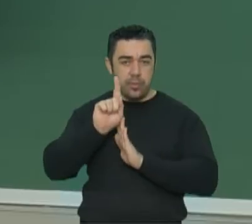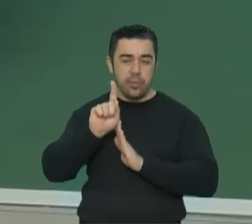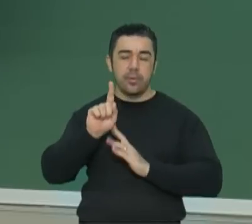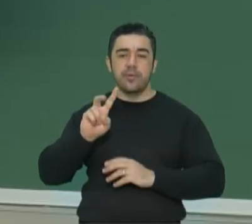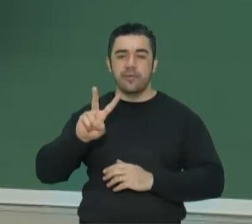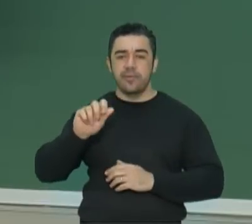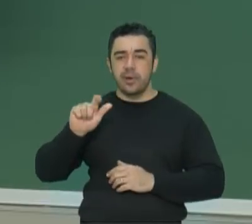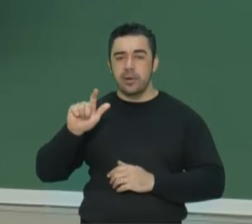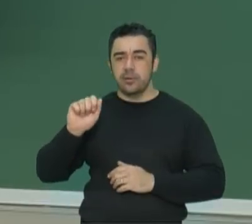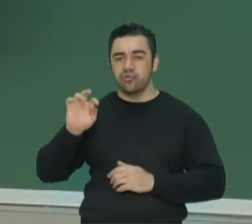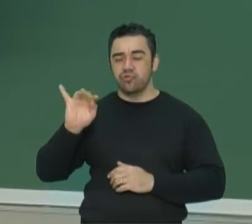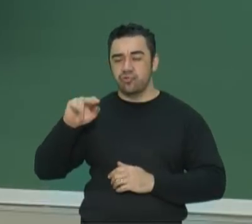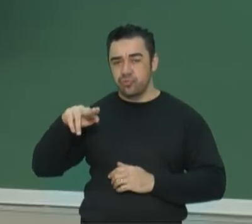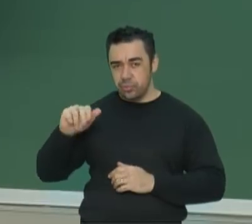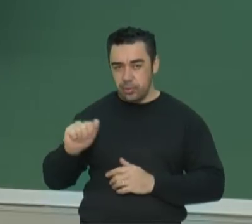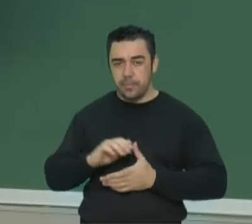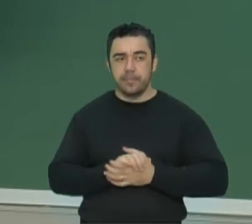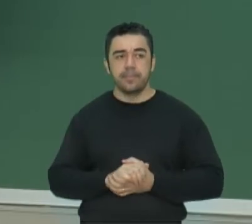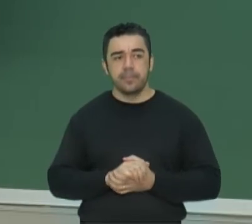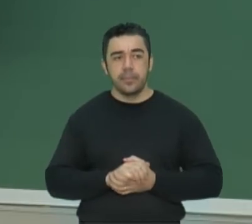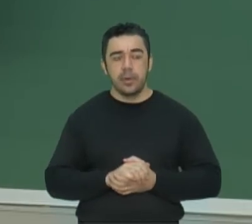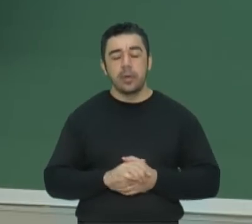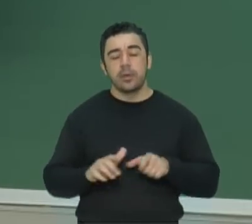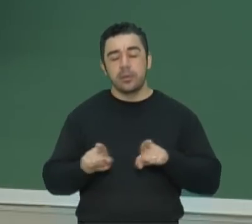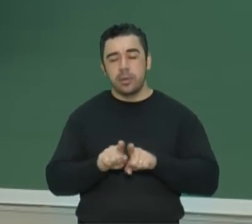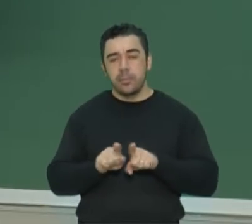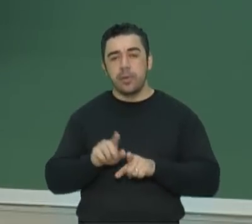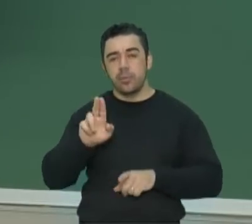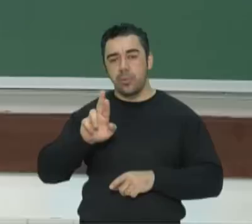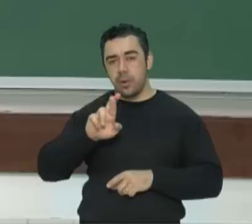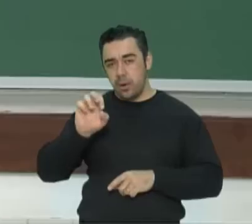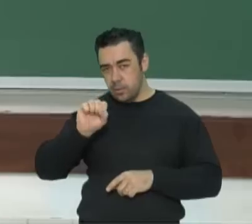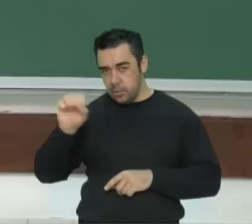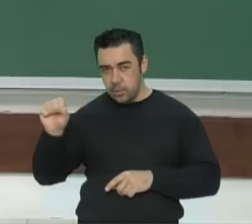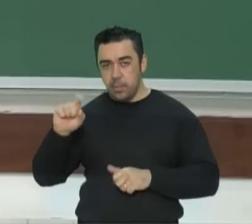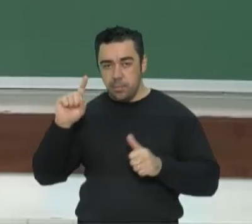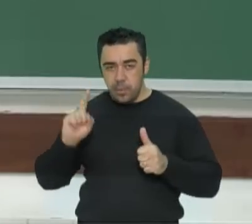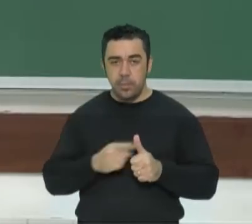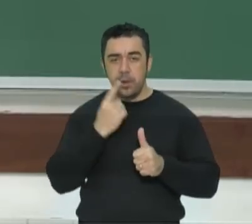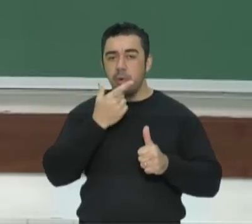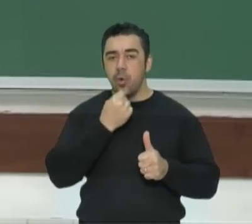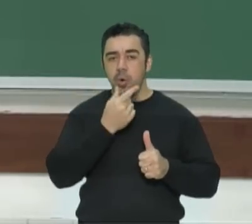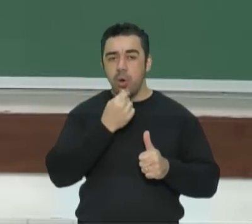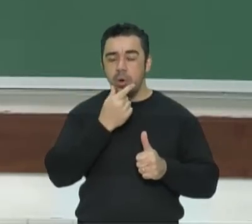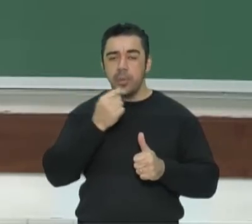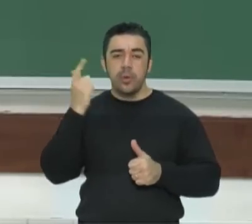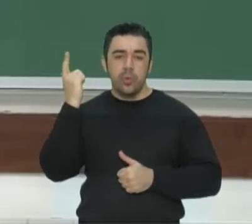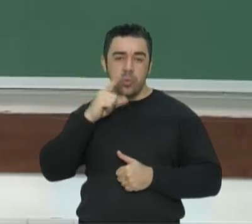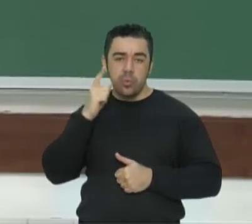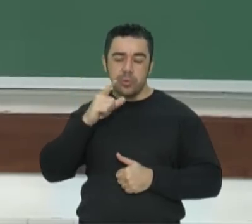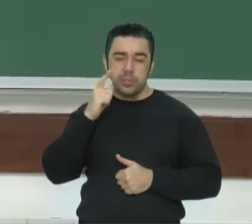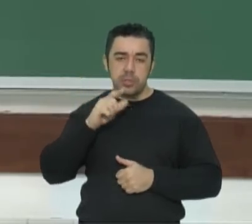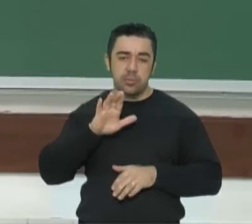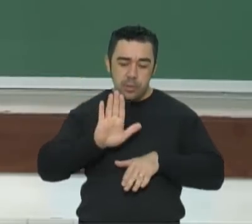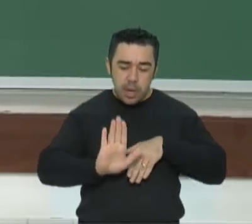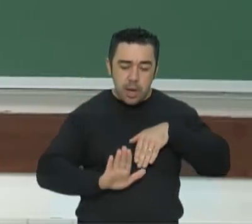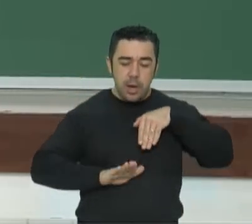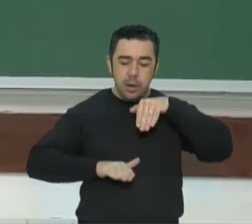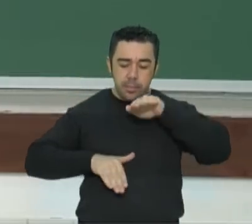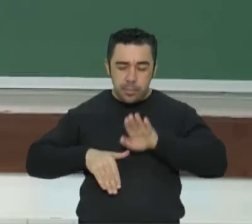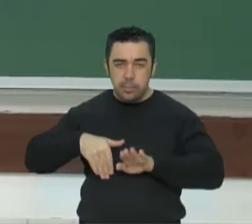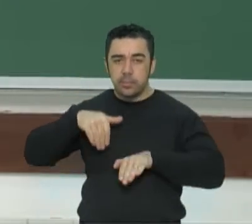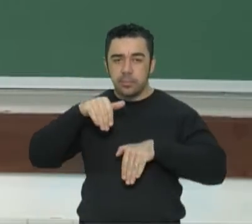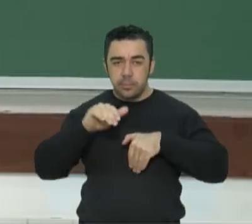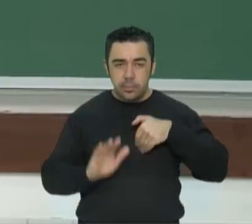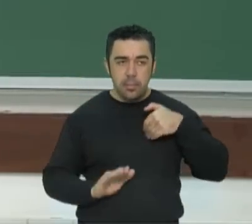em 1963. E ainda, a União Soviética teve o primeiro homem a fazer uma caminhada espacial,